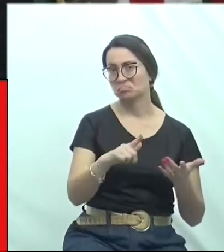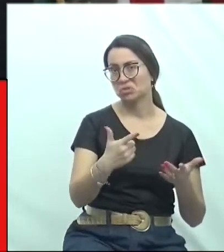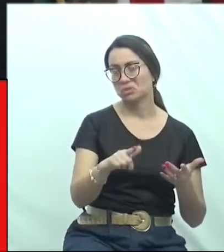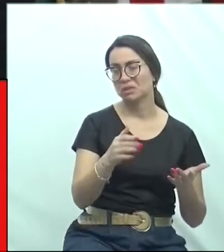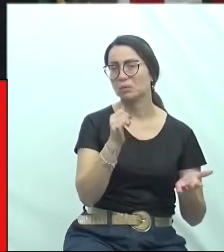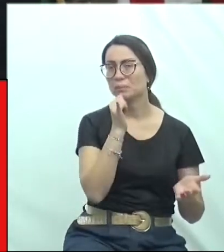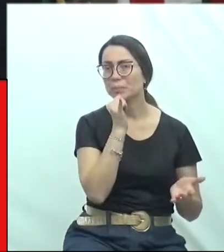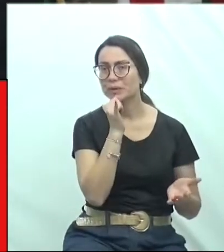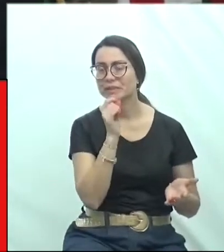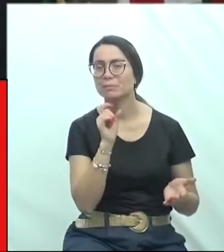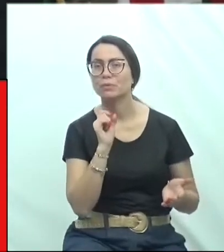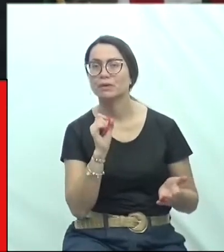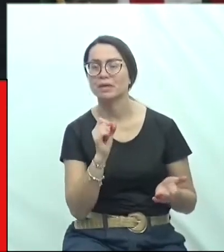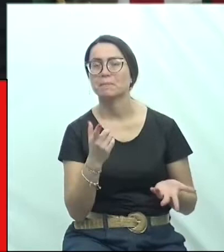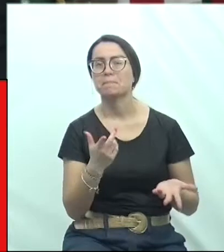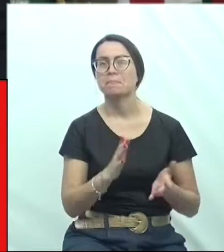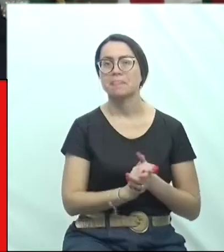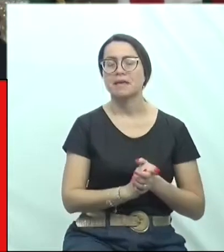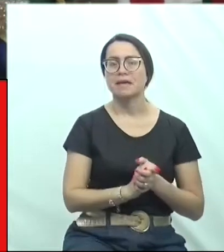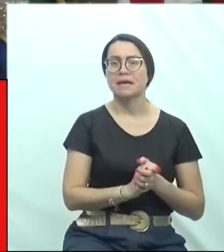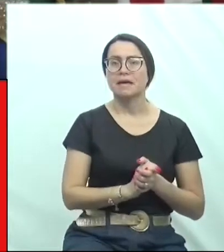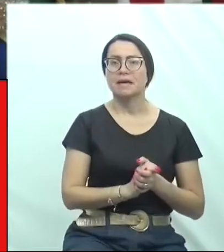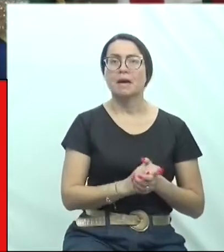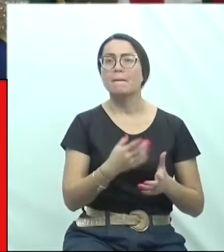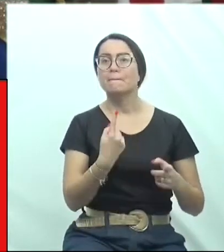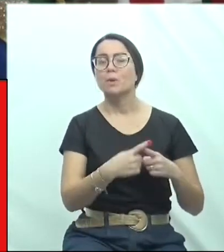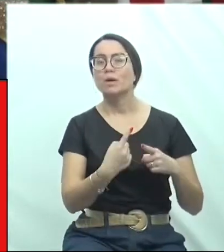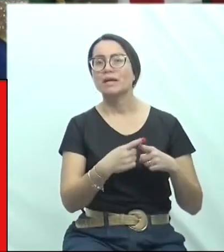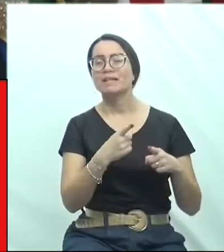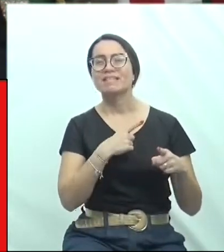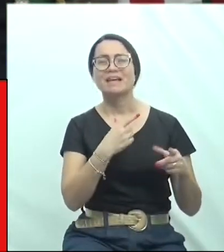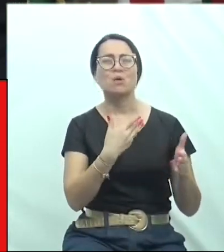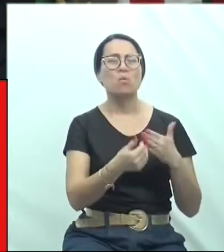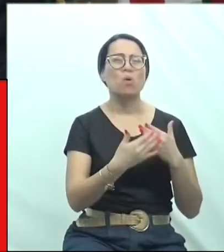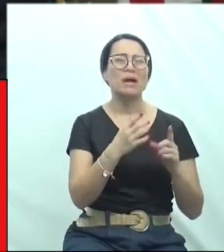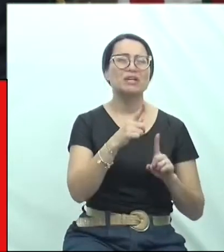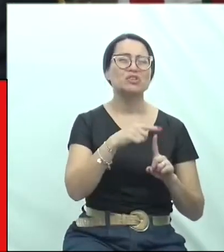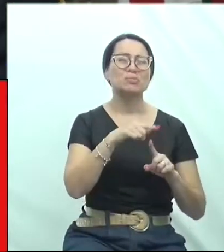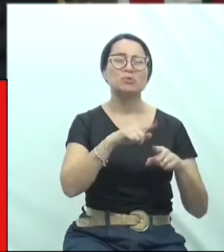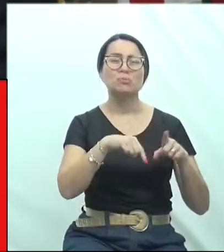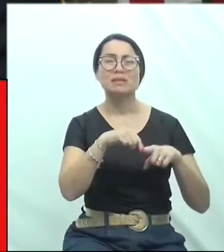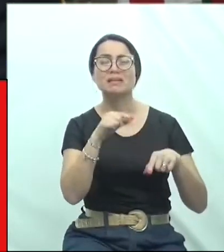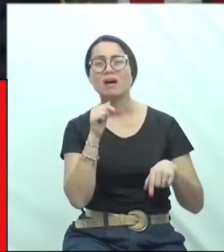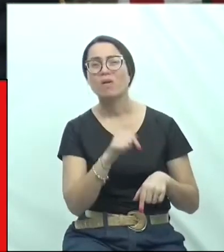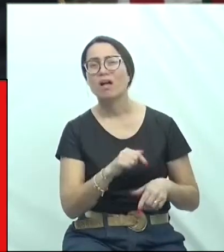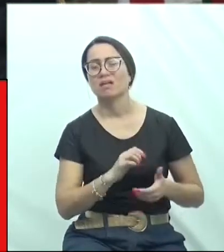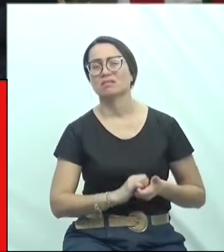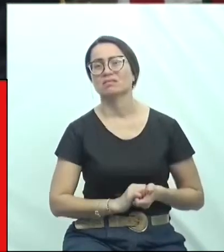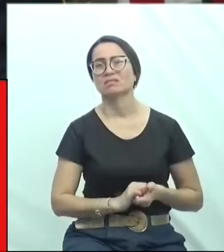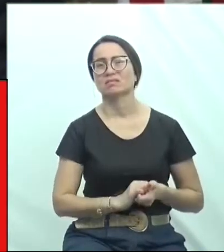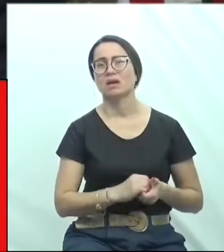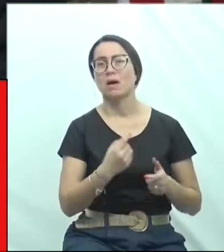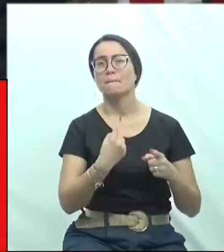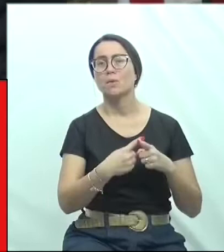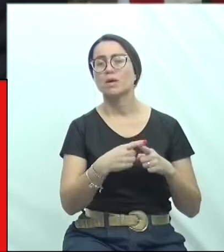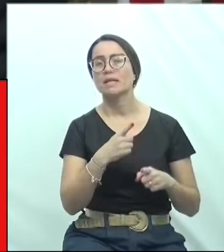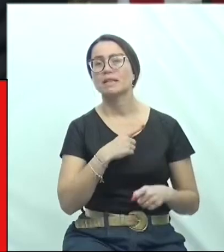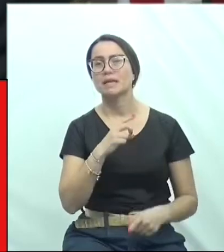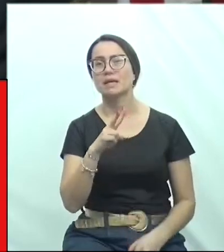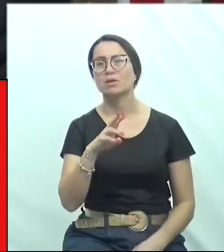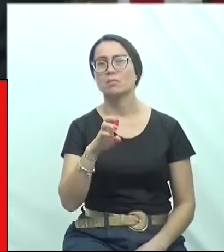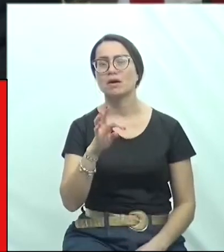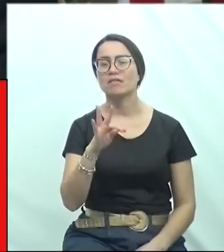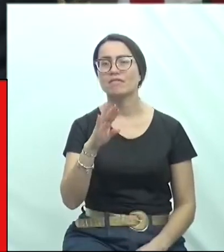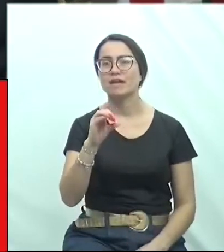hidrômetro. Não havendo. Algumas das conversas que nós já tivemos aí ao longo do tempo, porque existe uma ventosa que faz esse trabalho.